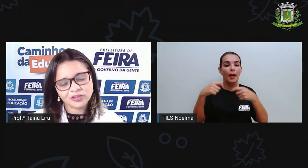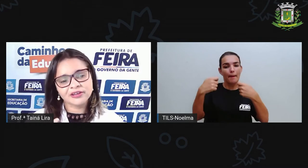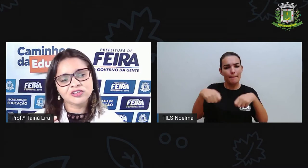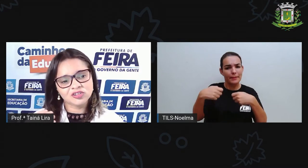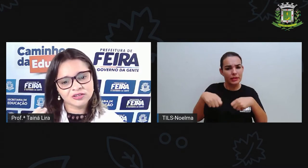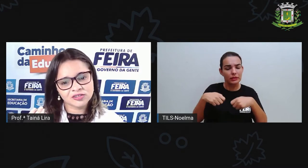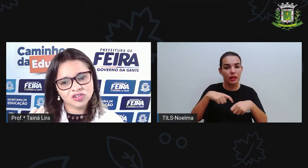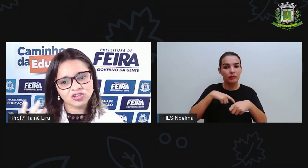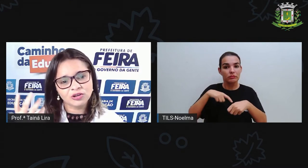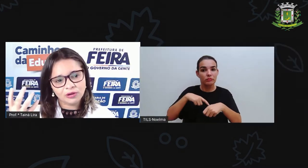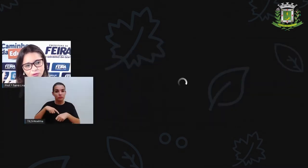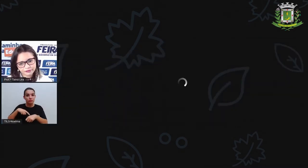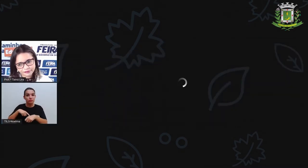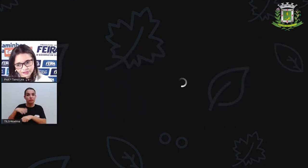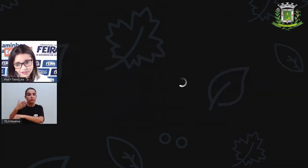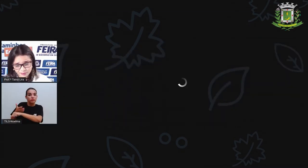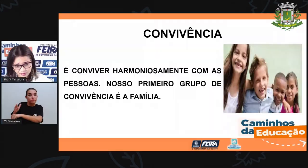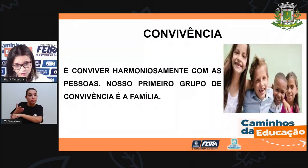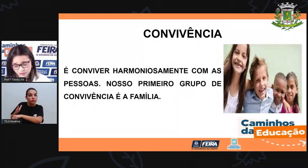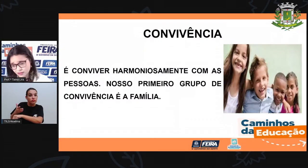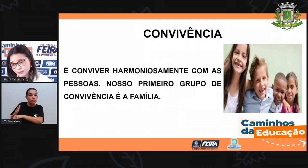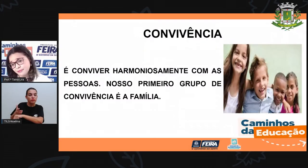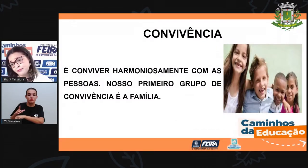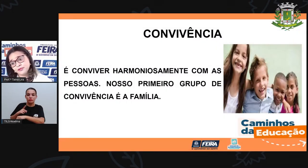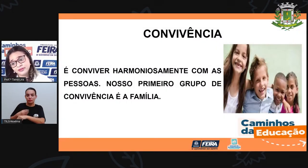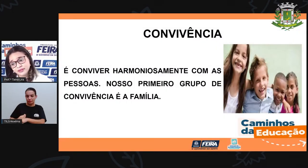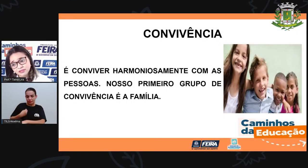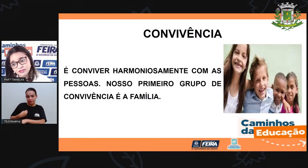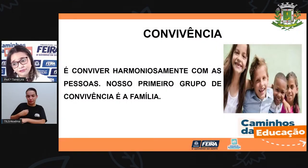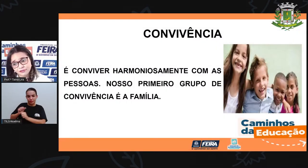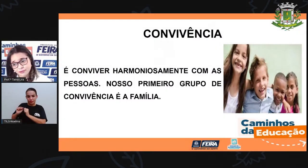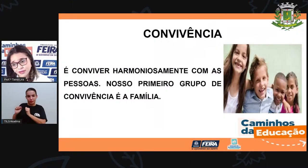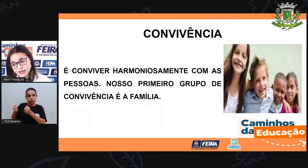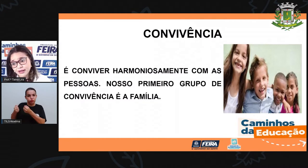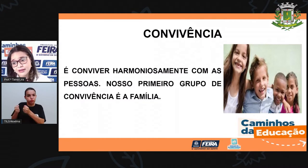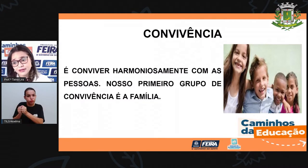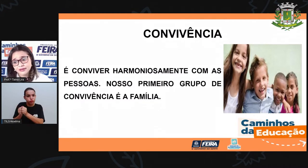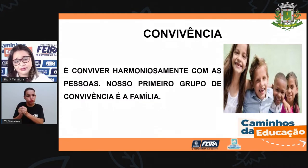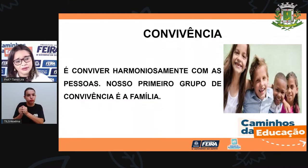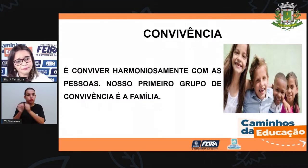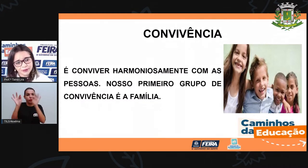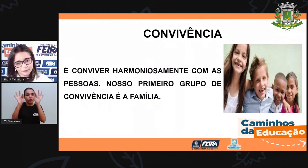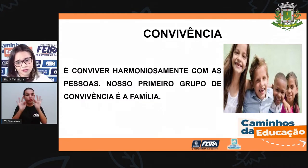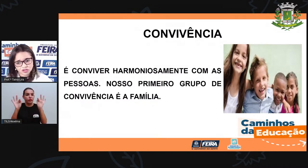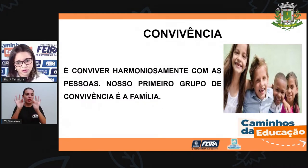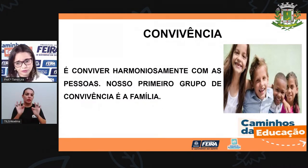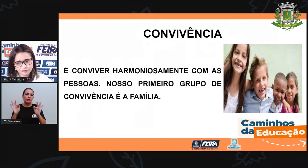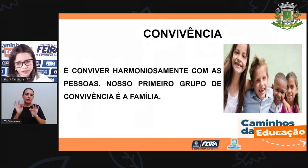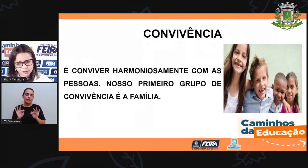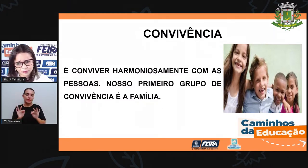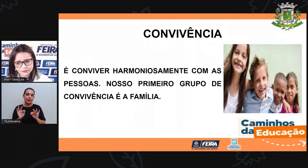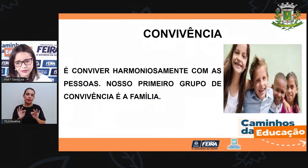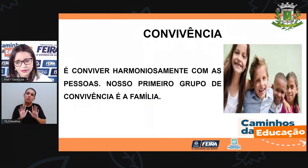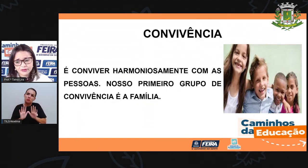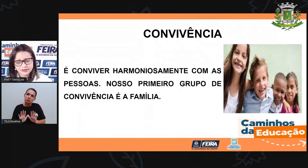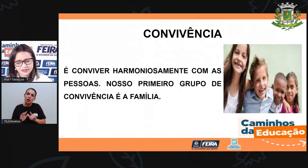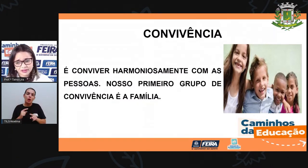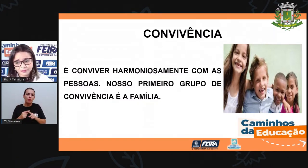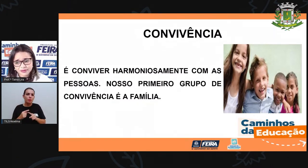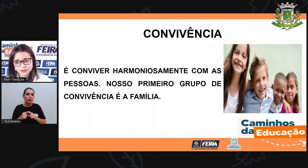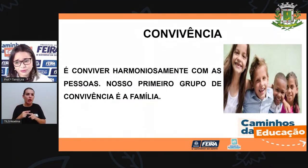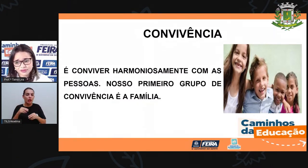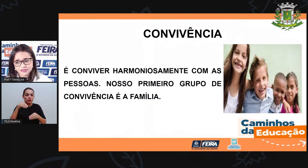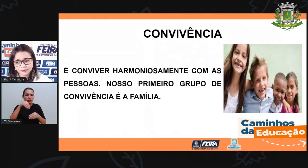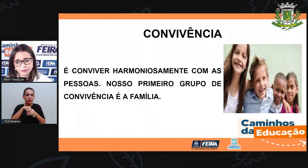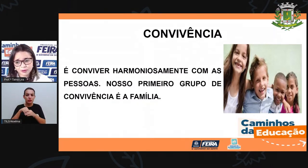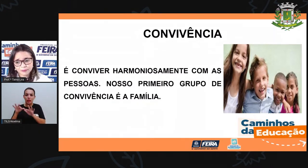prática aí de ter uma convivência harmoniosa também, porque dentro da família também pode ter conflito, certo?